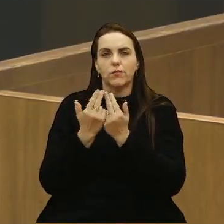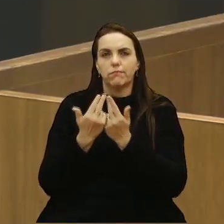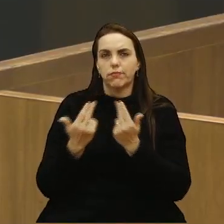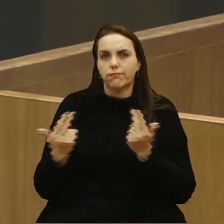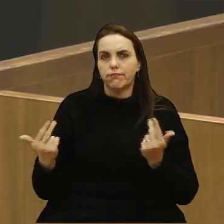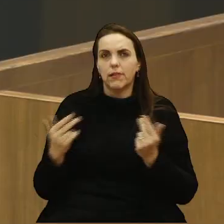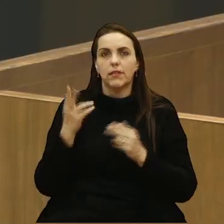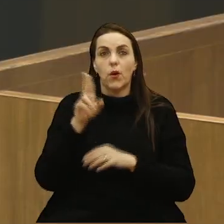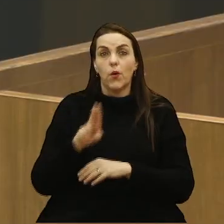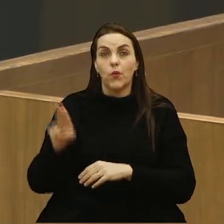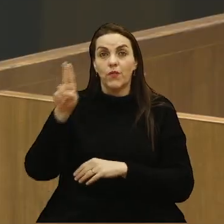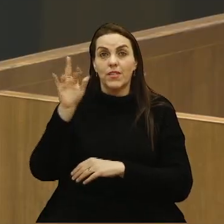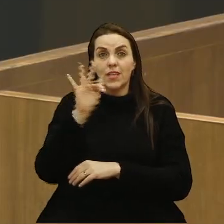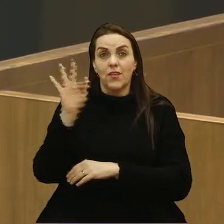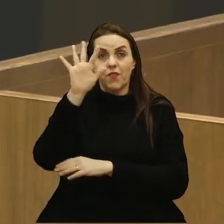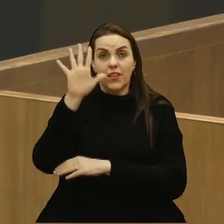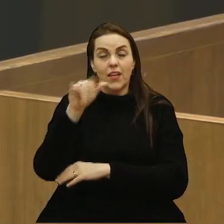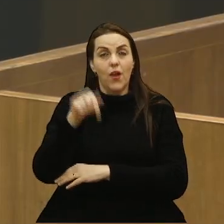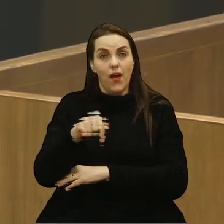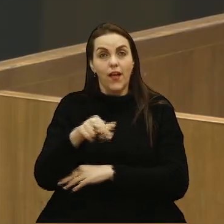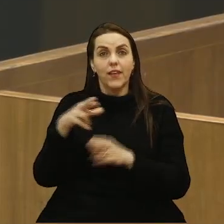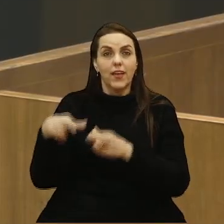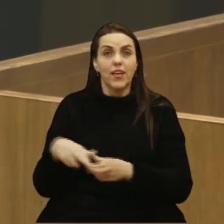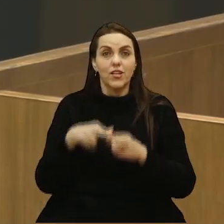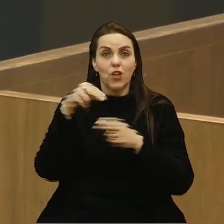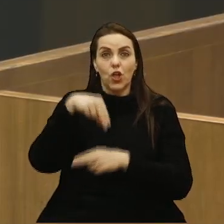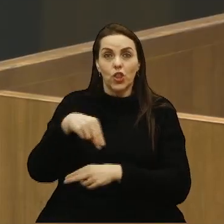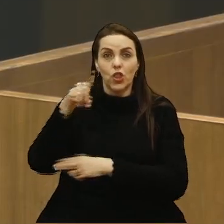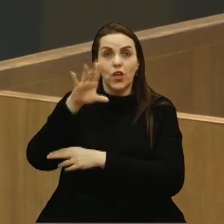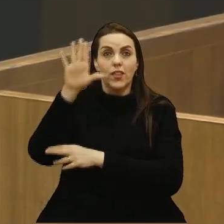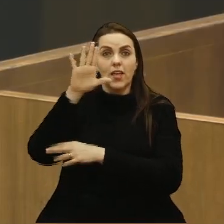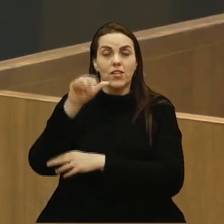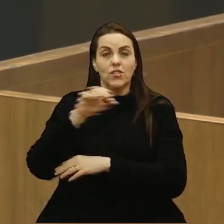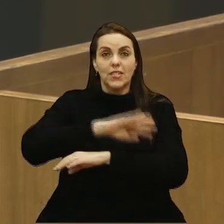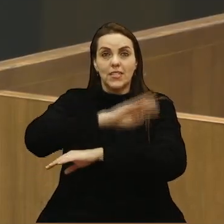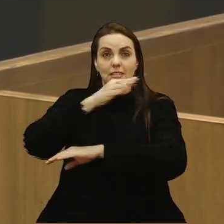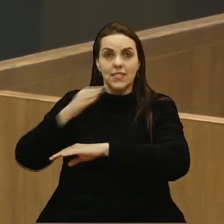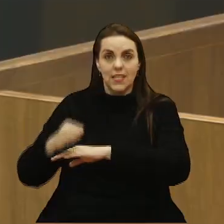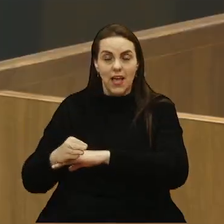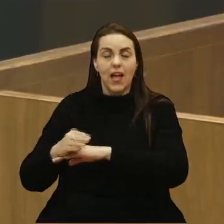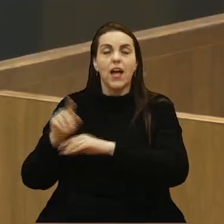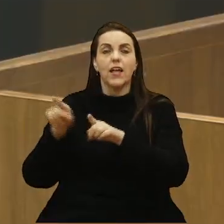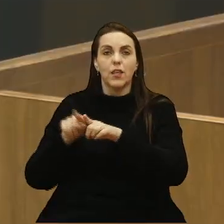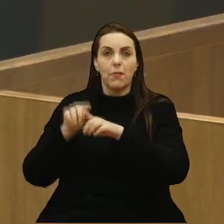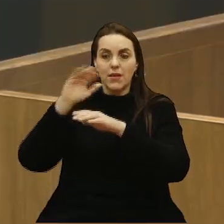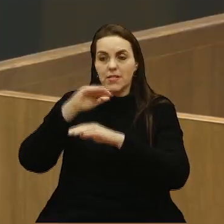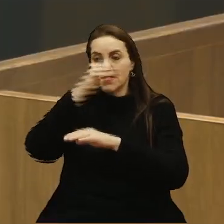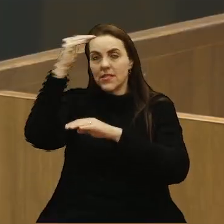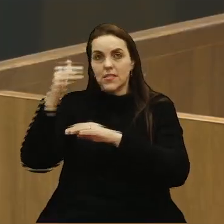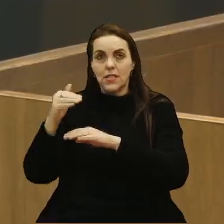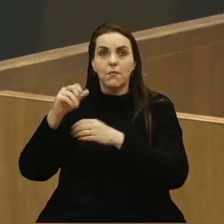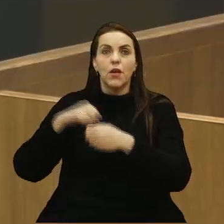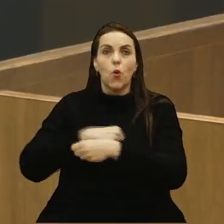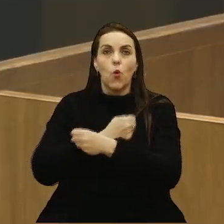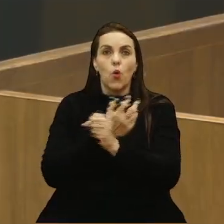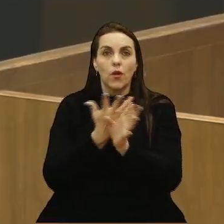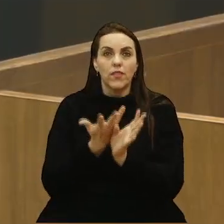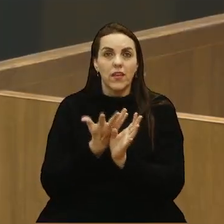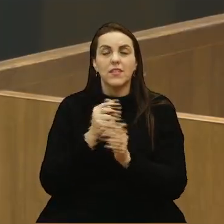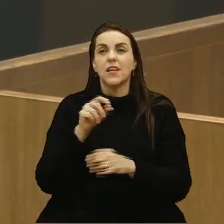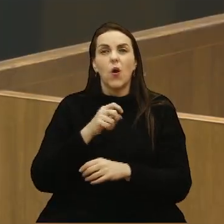nossa Universidade Federal aqui na região Nordeste, que inclui Serra, Campos de Cima da Serra e Hortência.